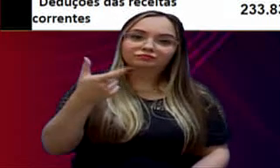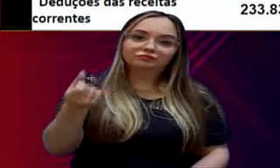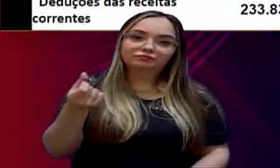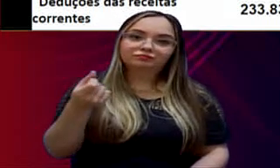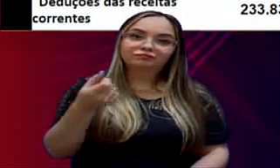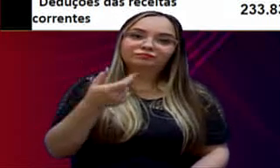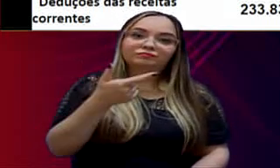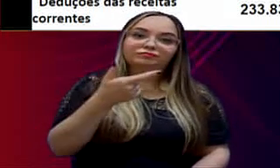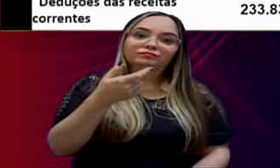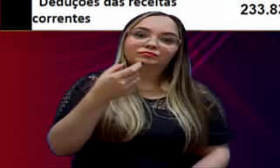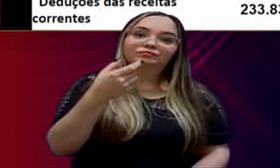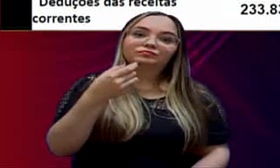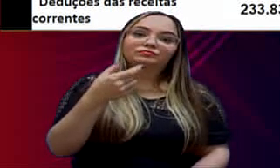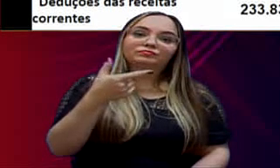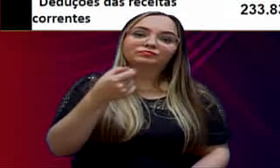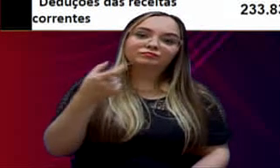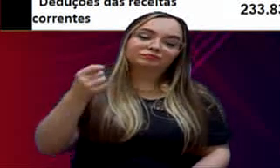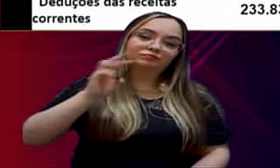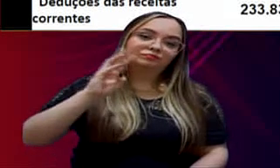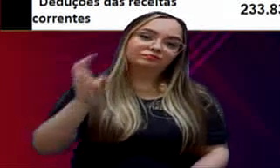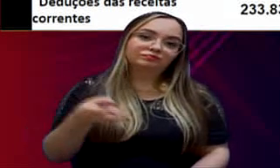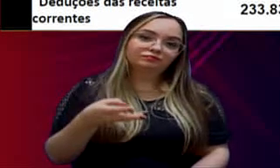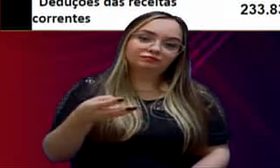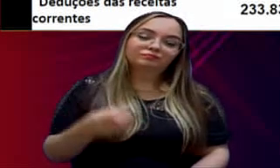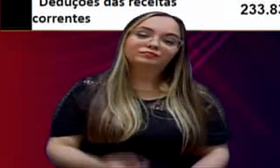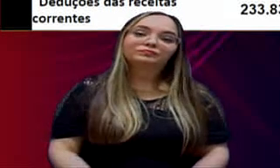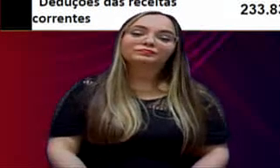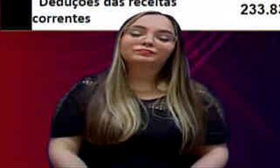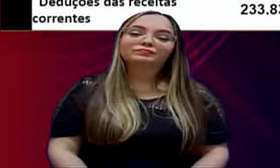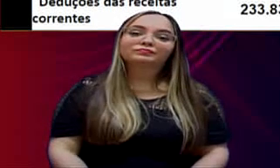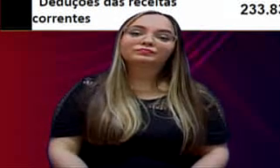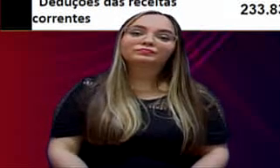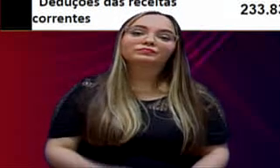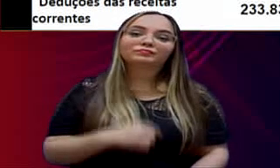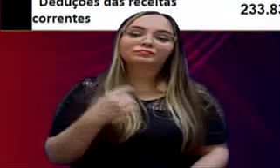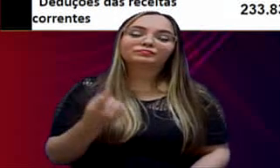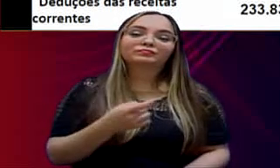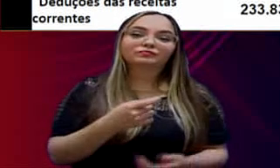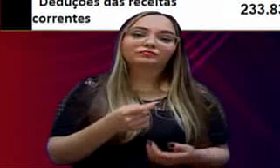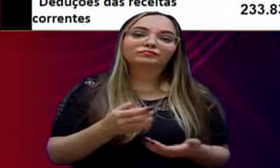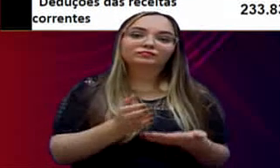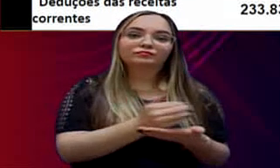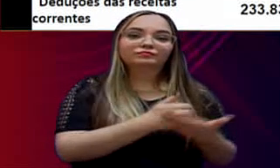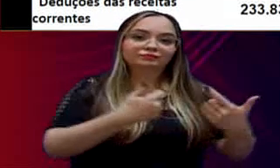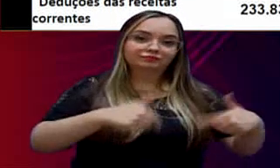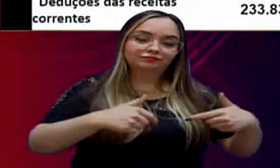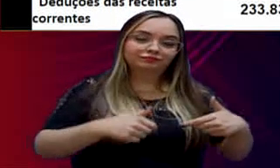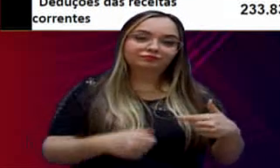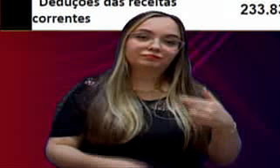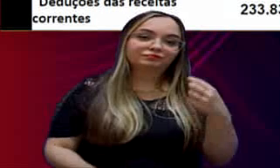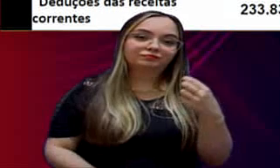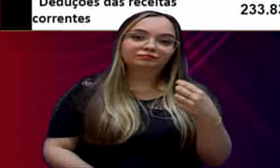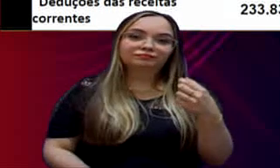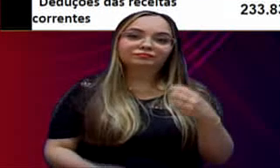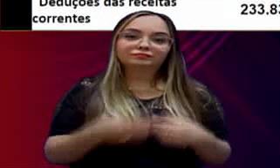receitas de serviço arrecadado em 2022 3579